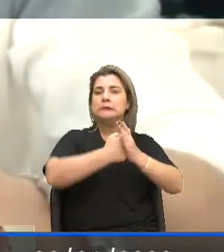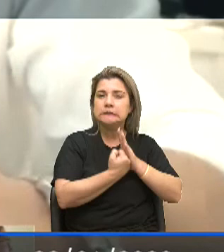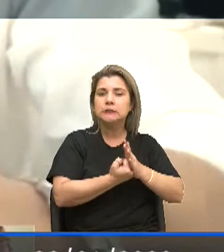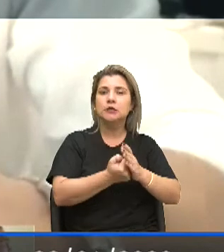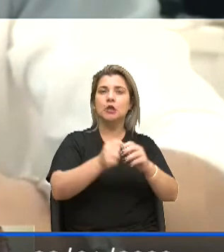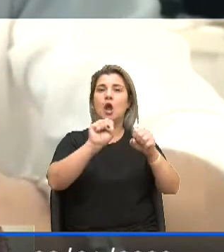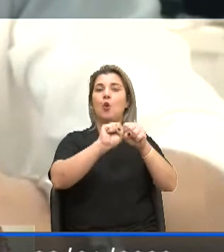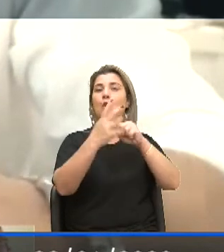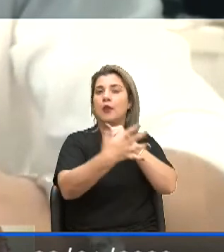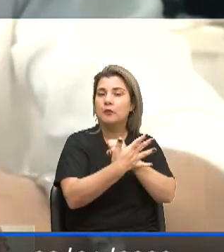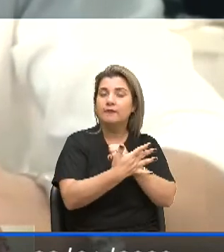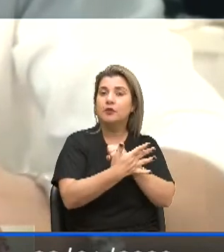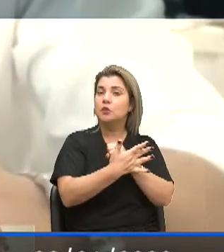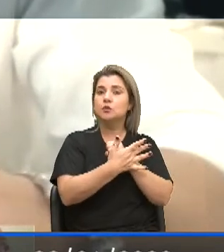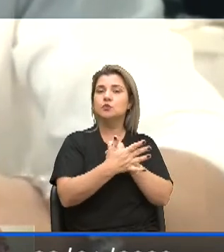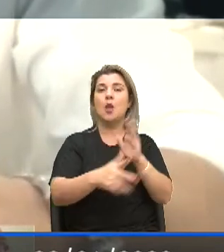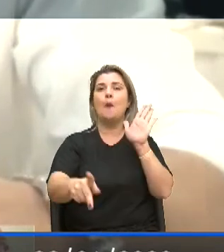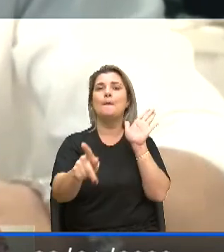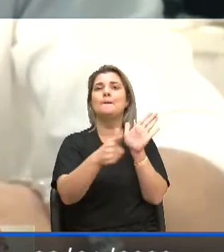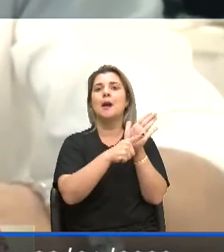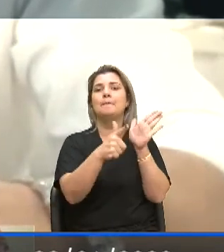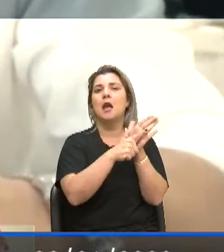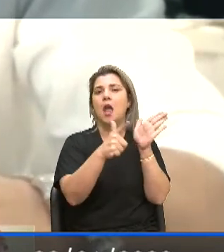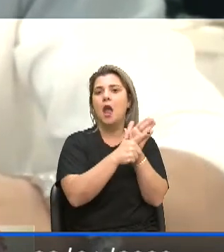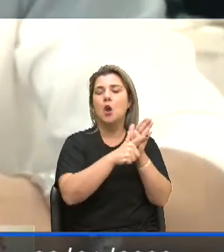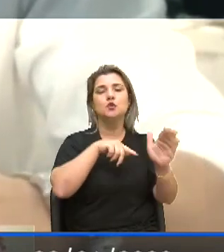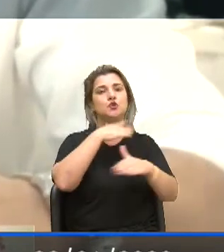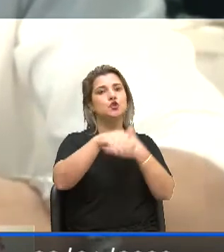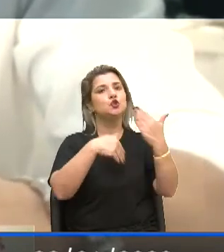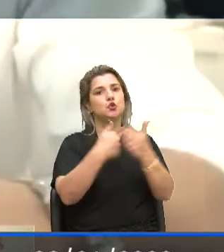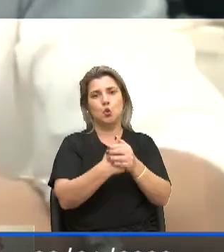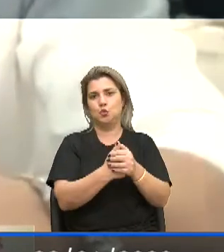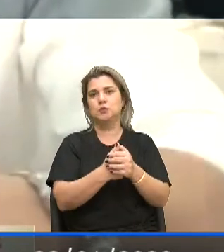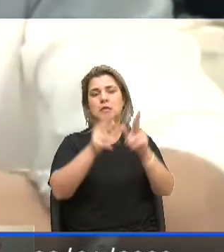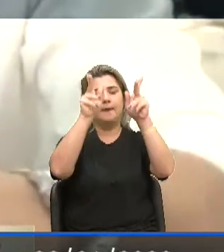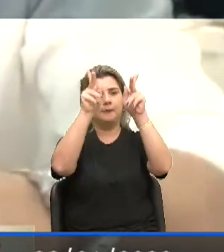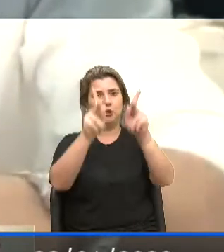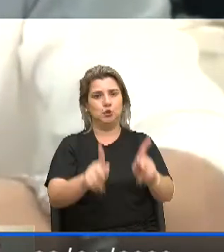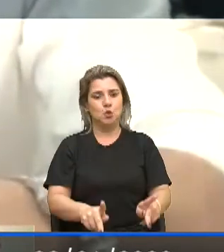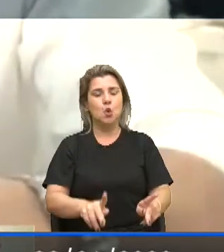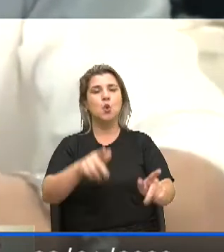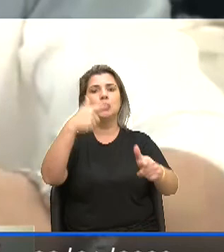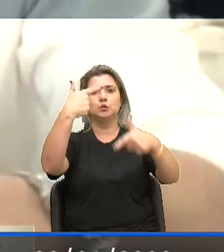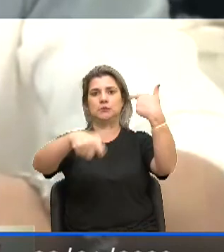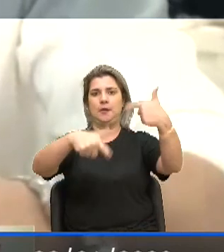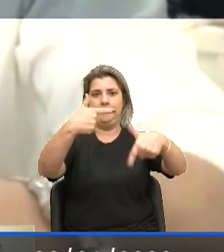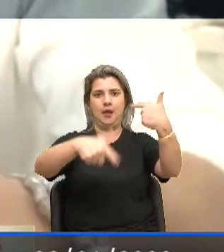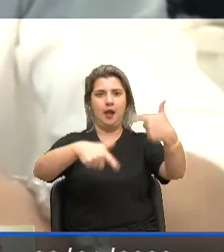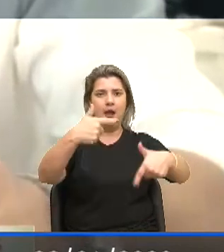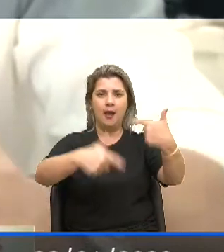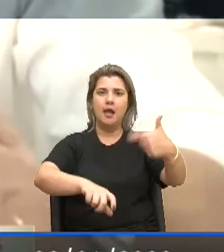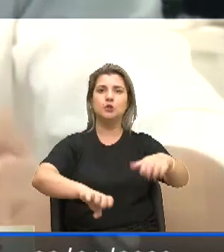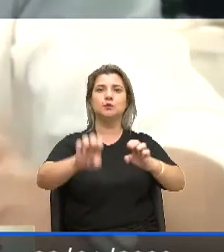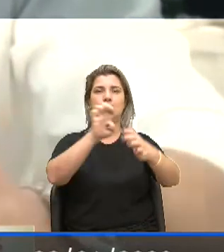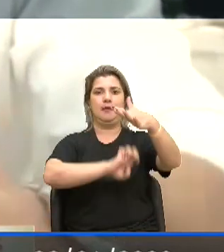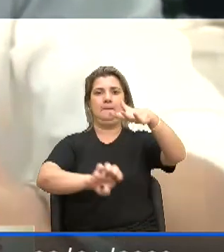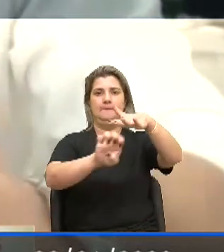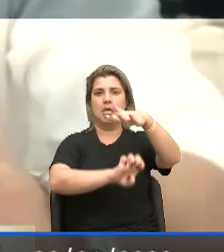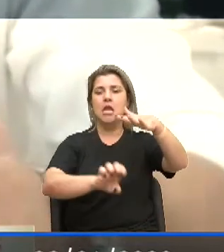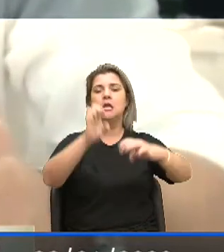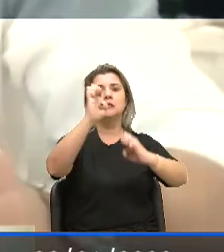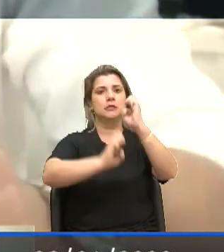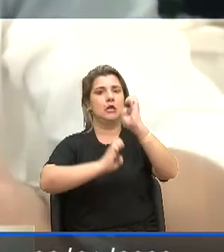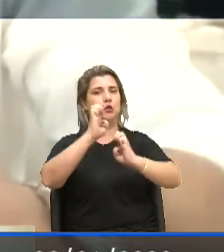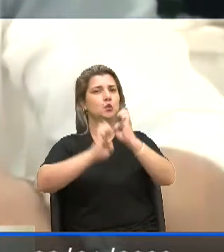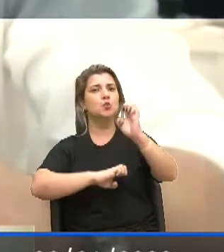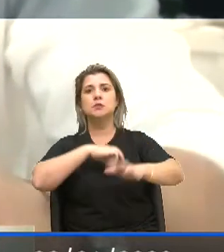de todos, do cidadão, do trabalhador, do empregador, da empresa, de todos os setores. A gente tem